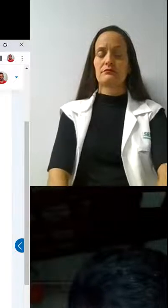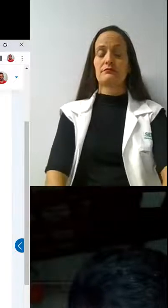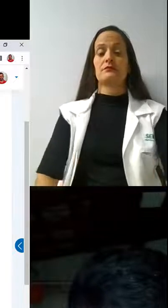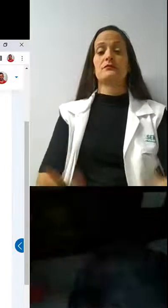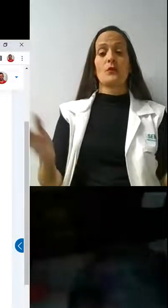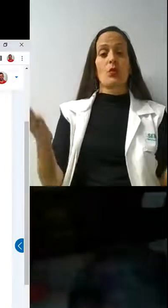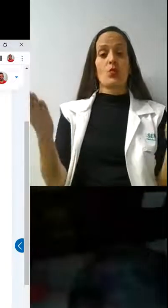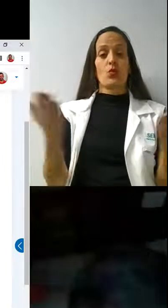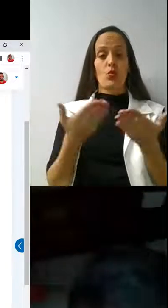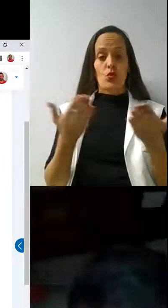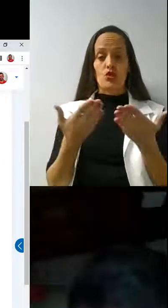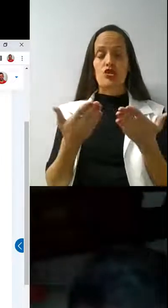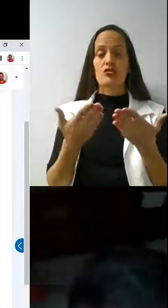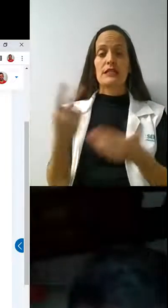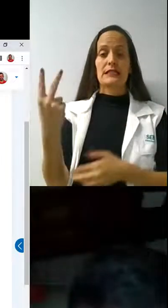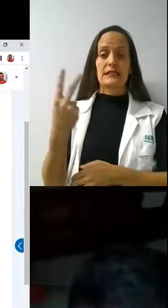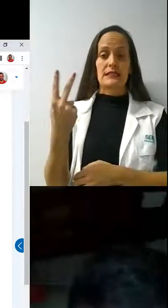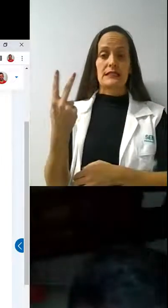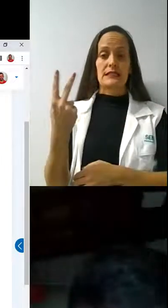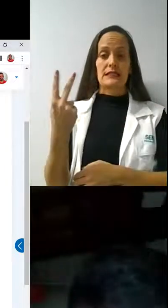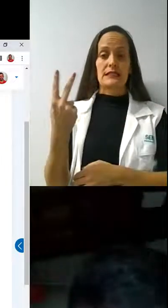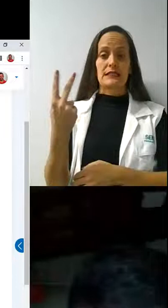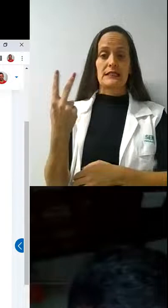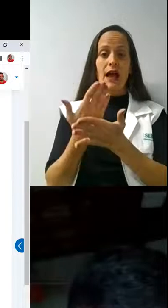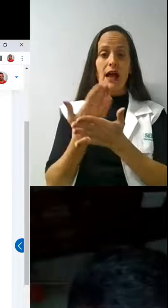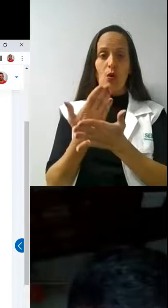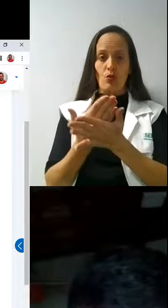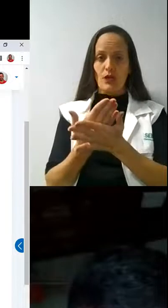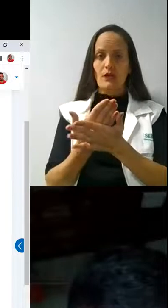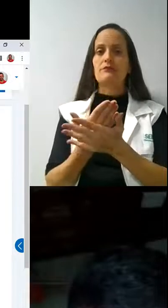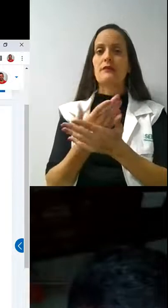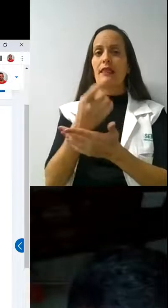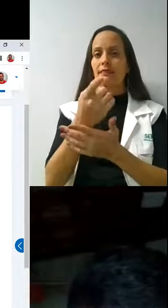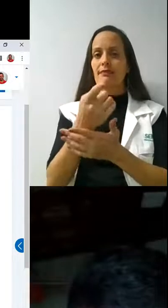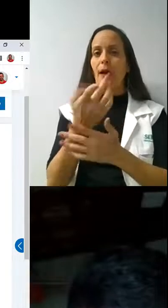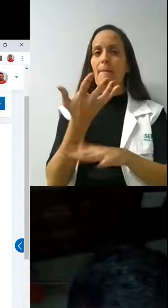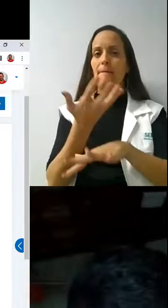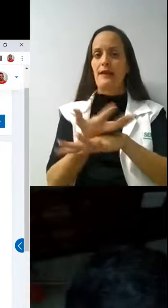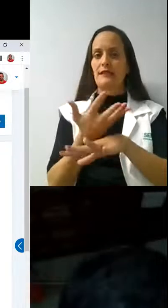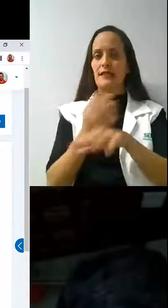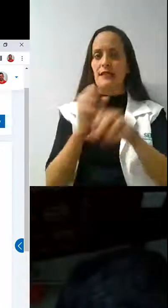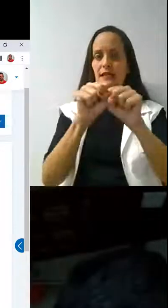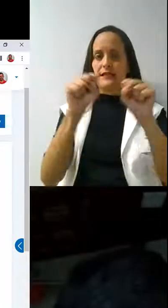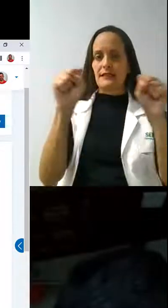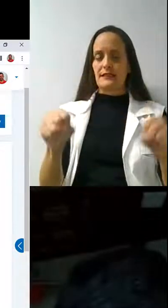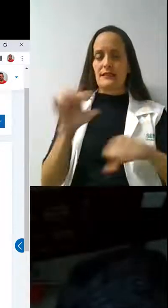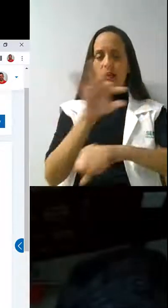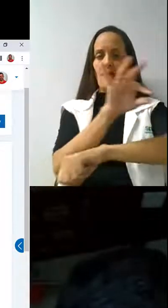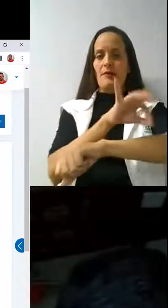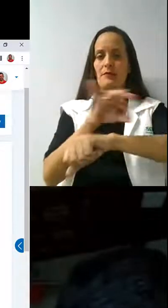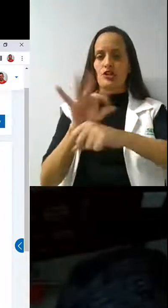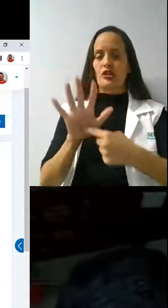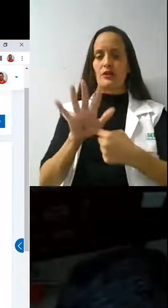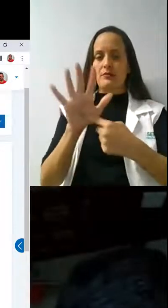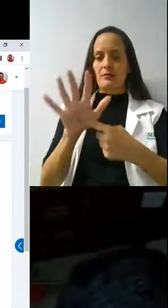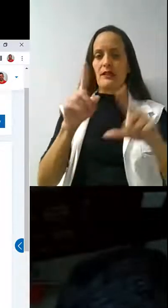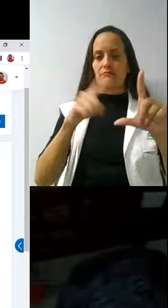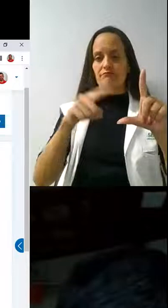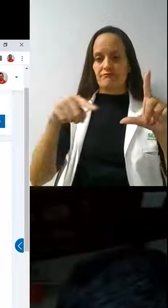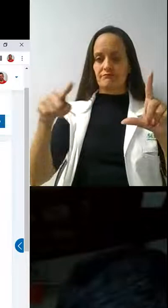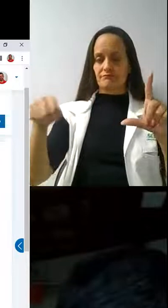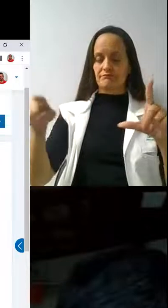da unidade curricular de Sistemas de Medida e Representação Gráfica, certo? E na próxima semana, como